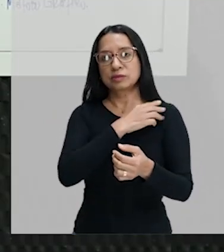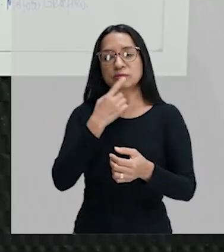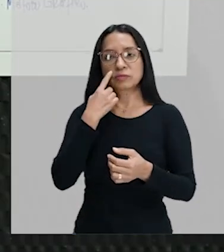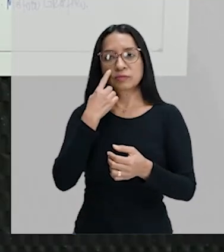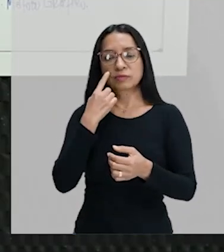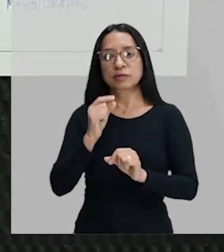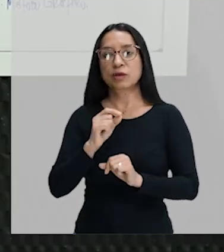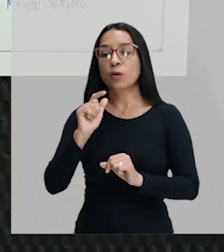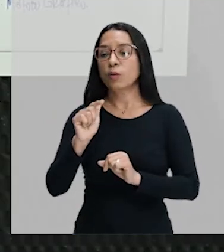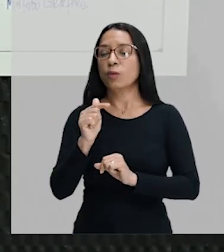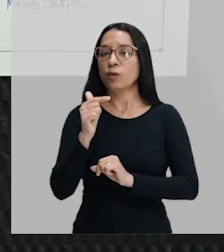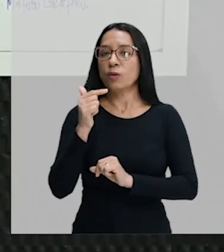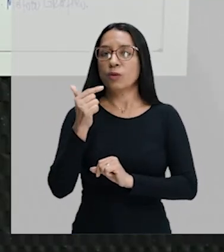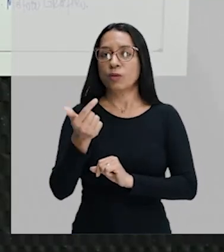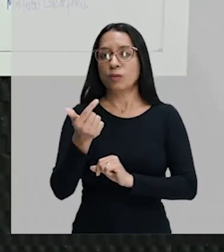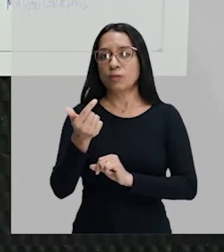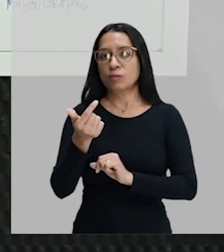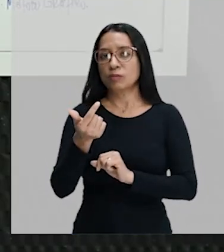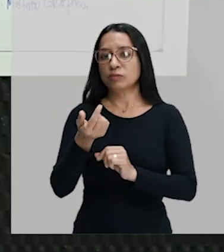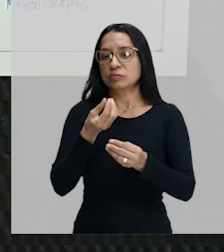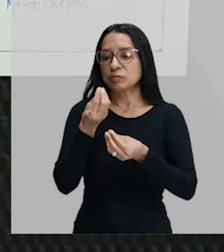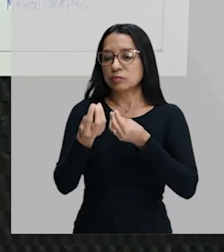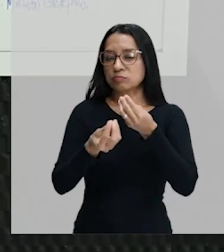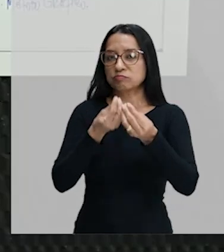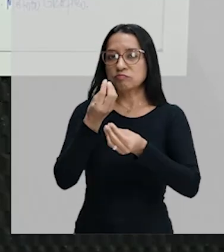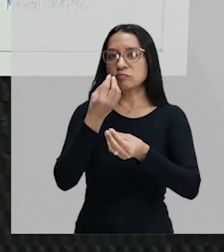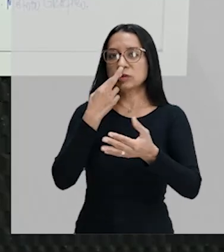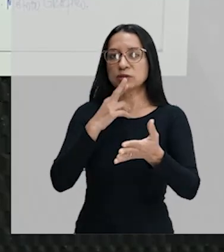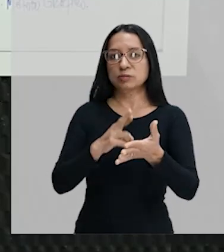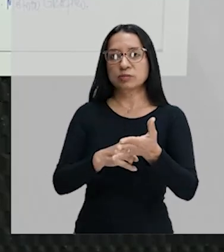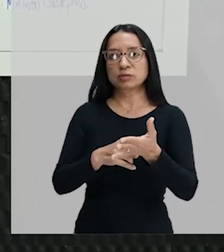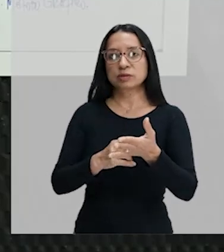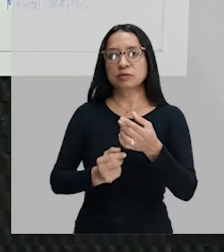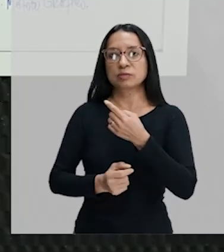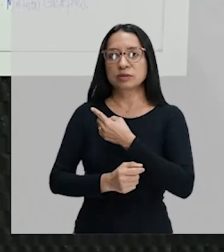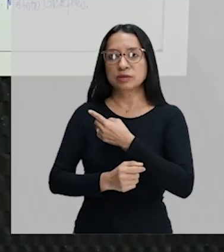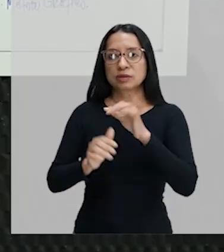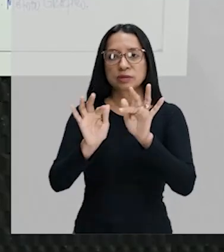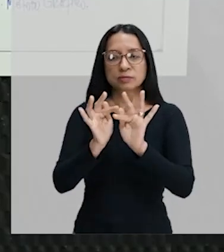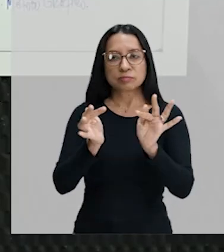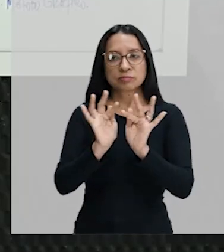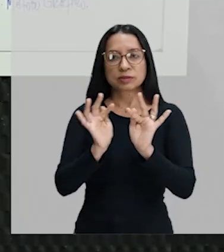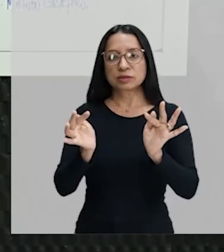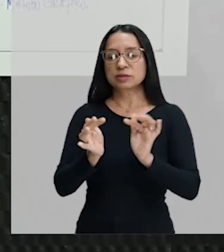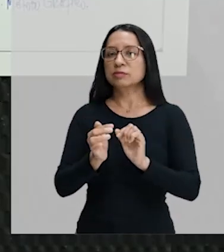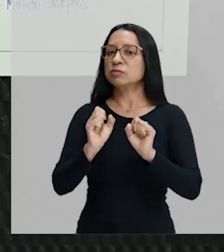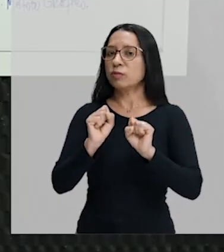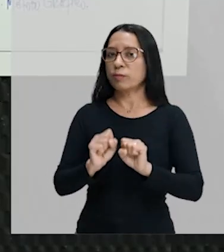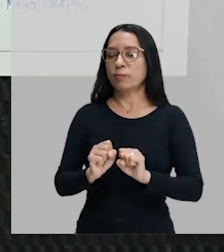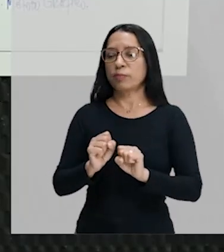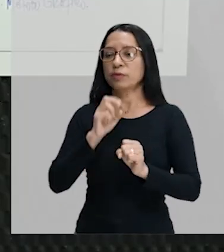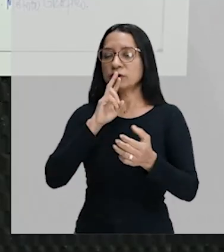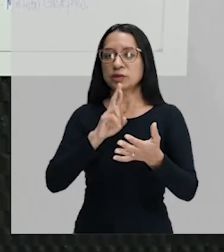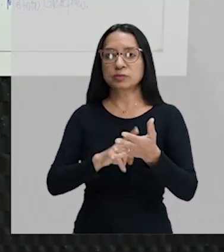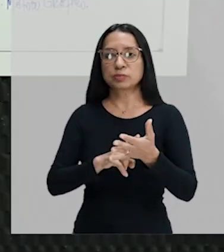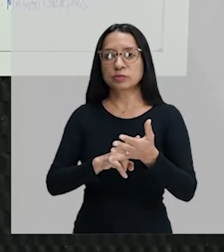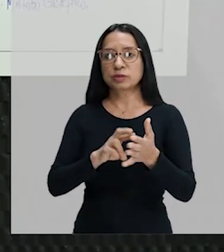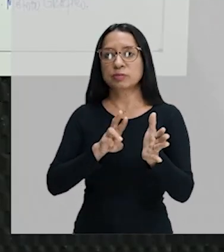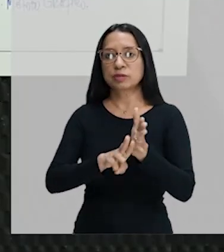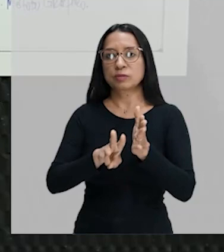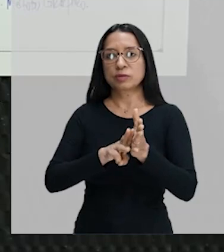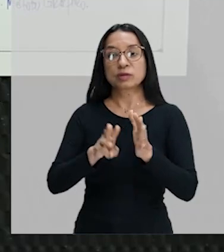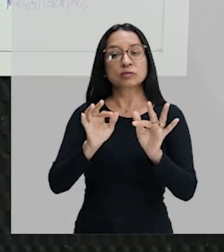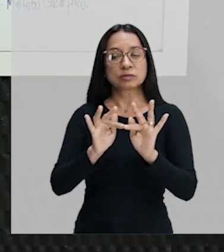ver outras formas de resolver, mas essas que são mais simples, né? Você pode resolver pelos métodos